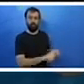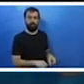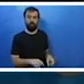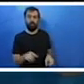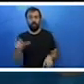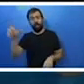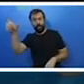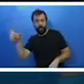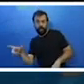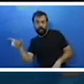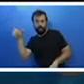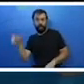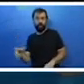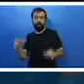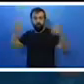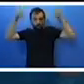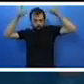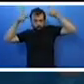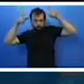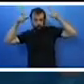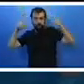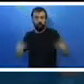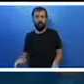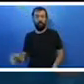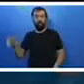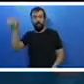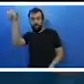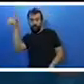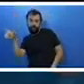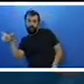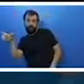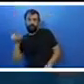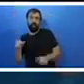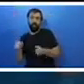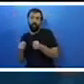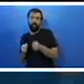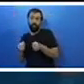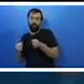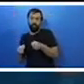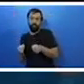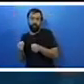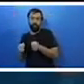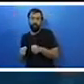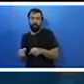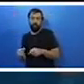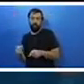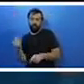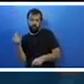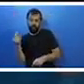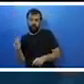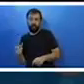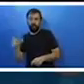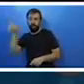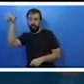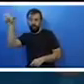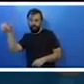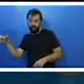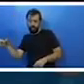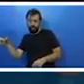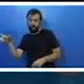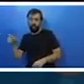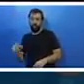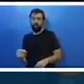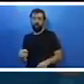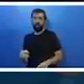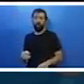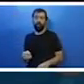rei, esse provedor-mor que cuidava das finanças, o governador-geral e o ouvidor-mor que cuidava